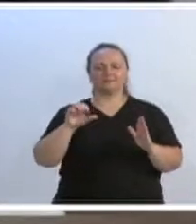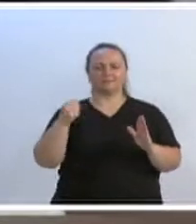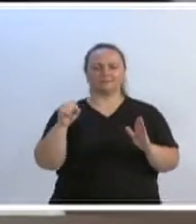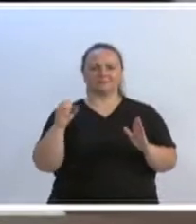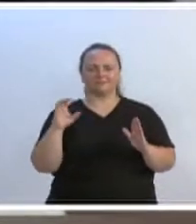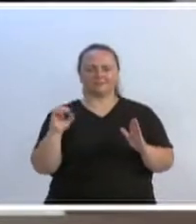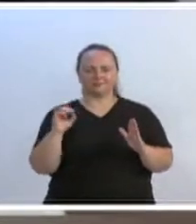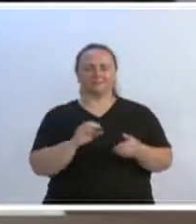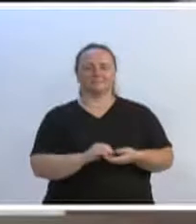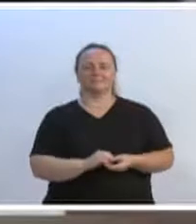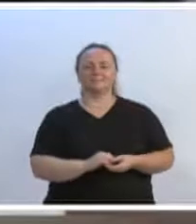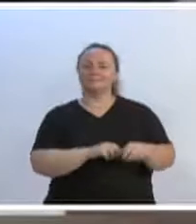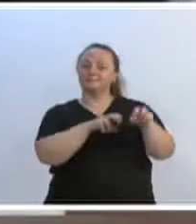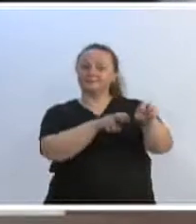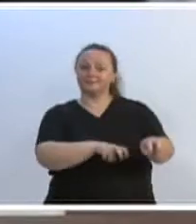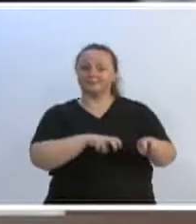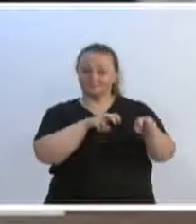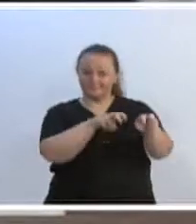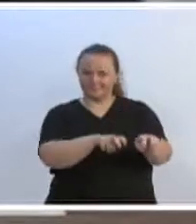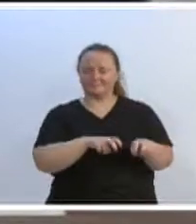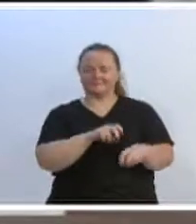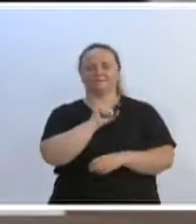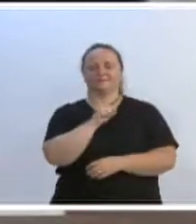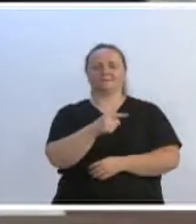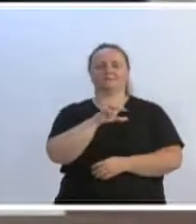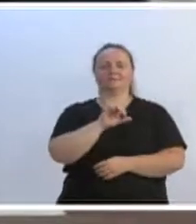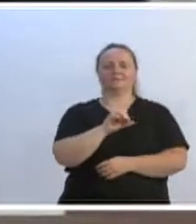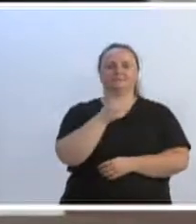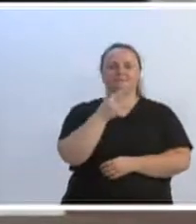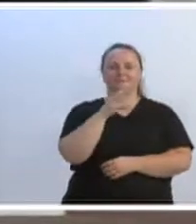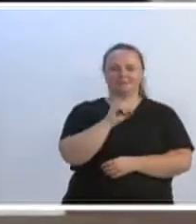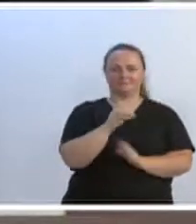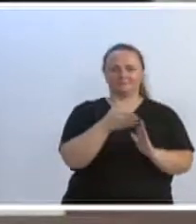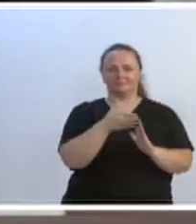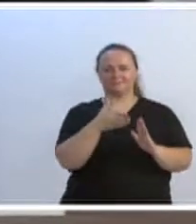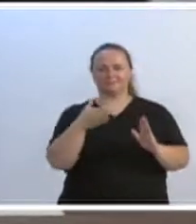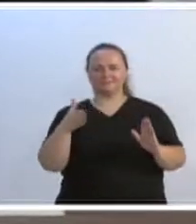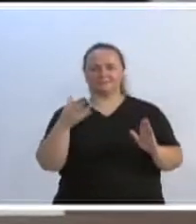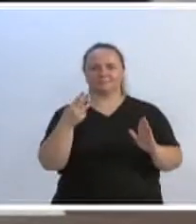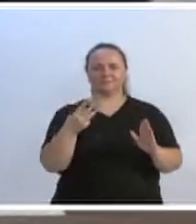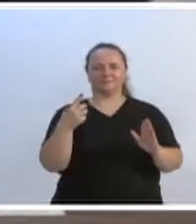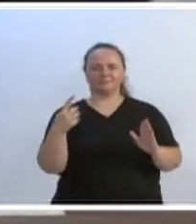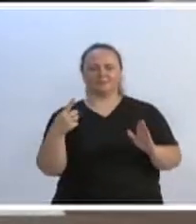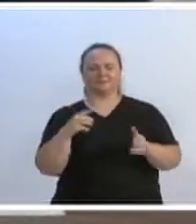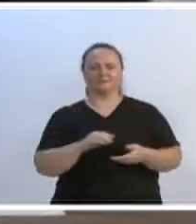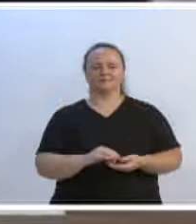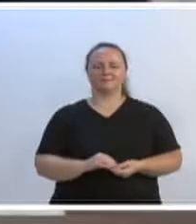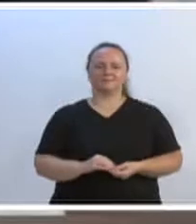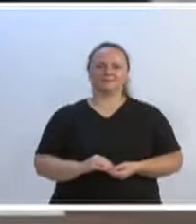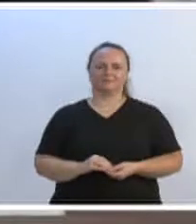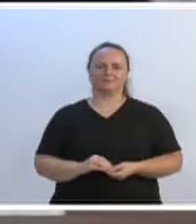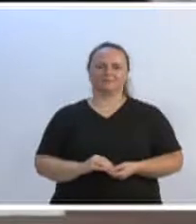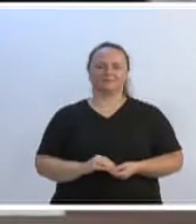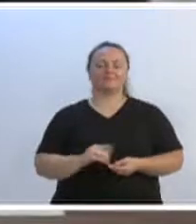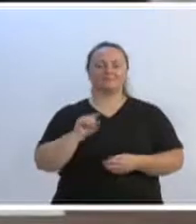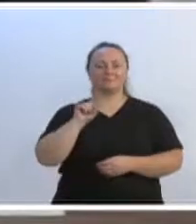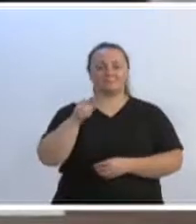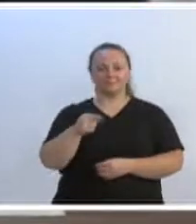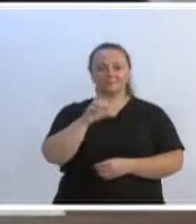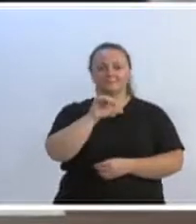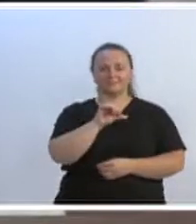2 convênios de cooperação técnica referentes à digitalização, armazenamento de dados e disponibilização